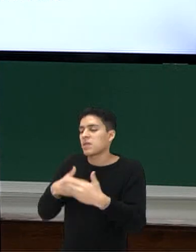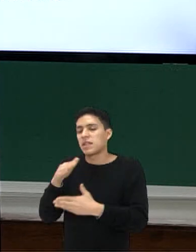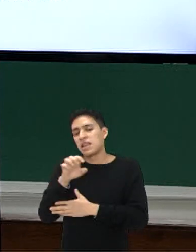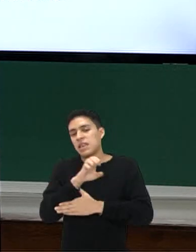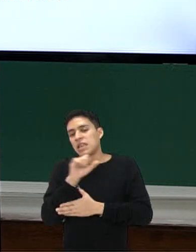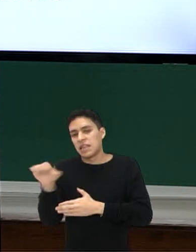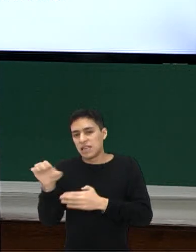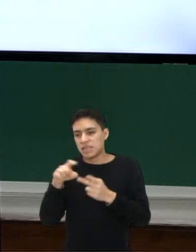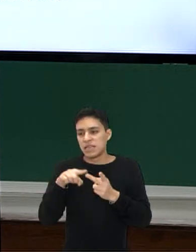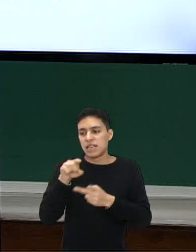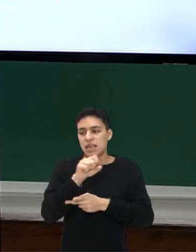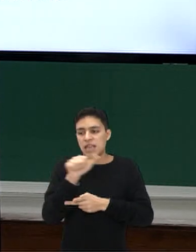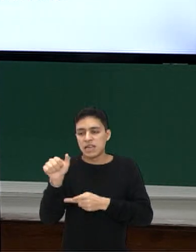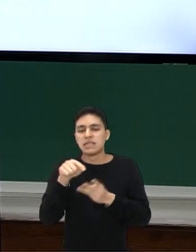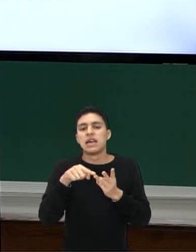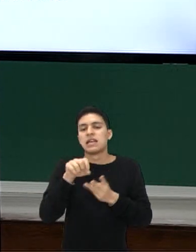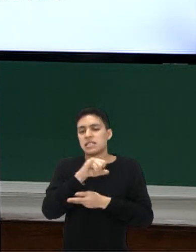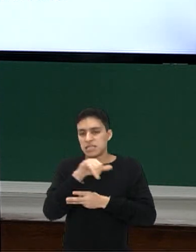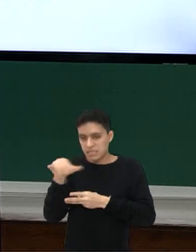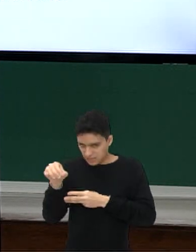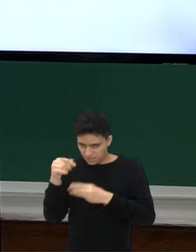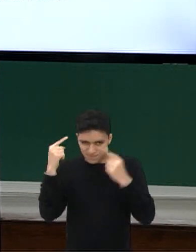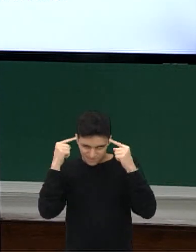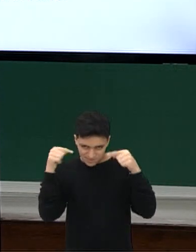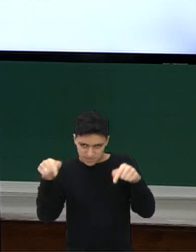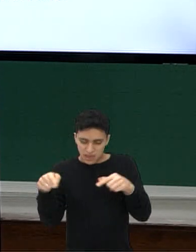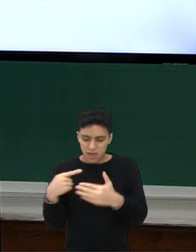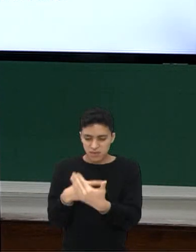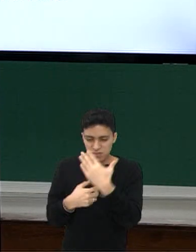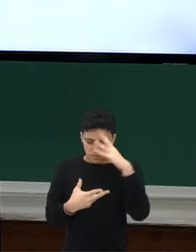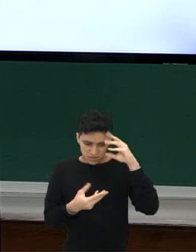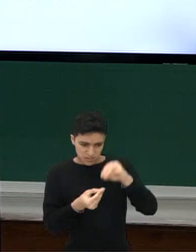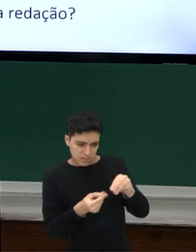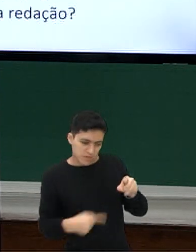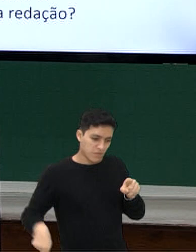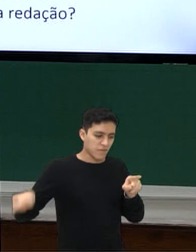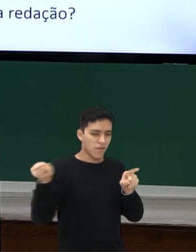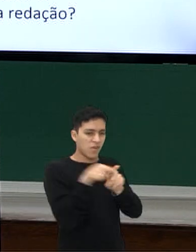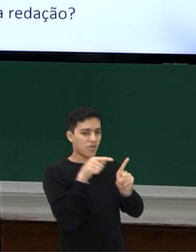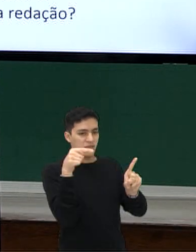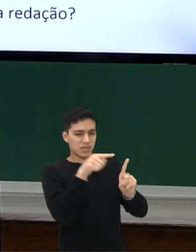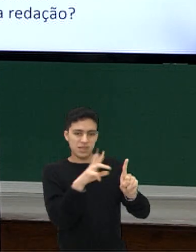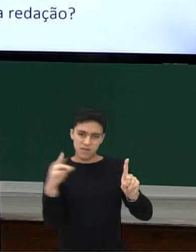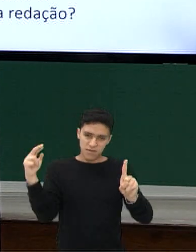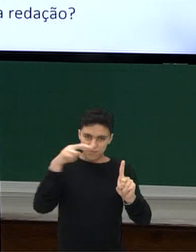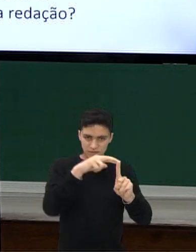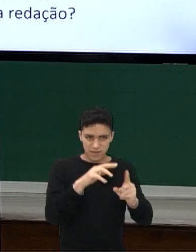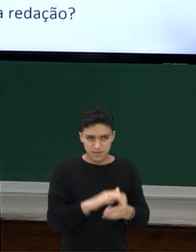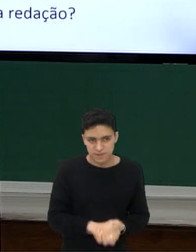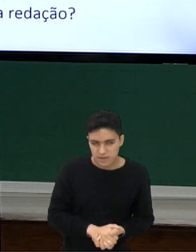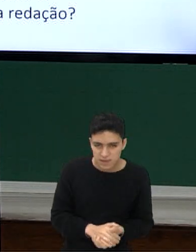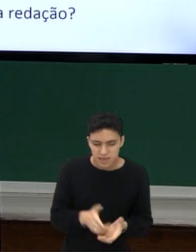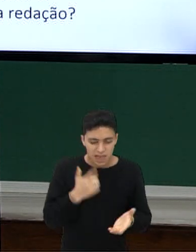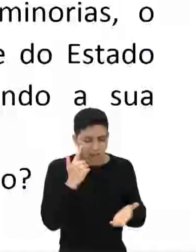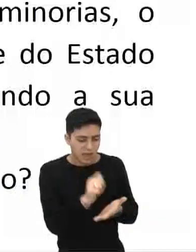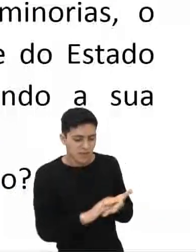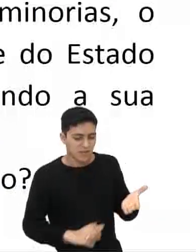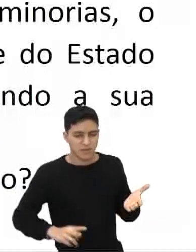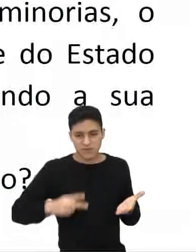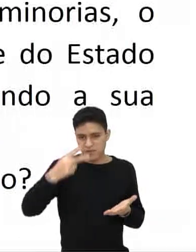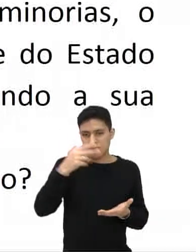usar esse, essa, isso, tá bom? Vamos lá? O exercício